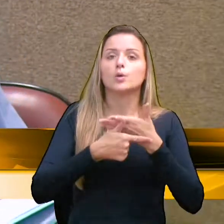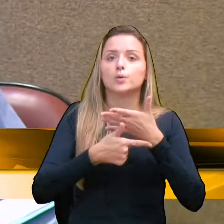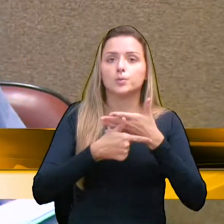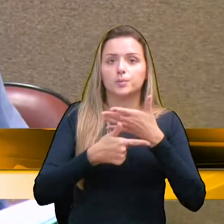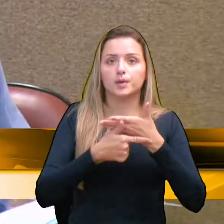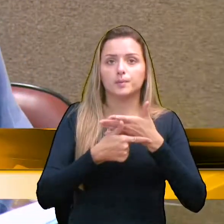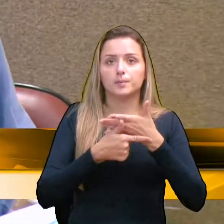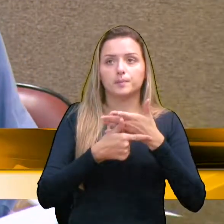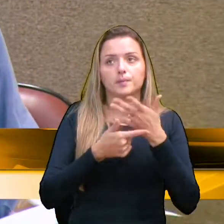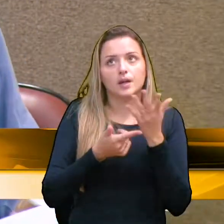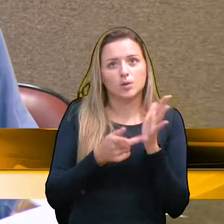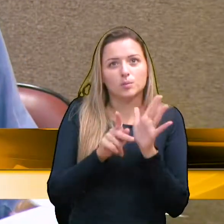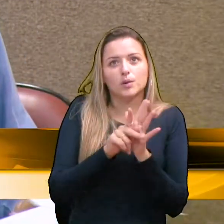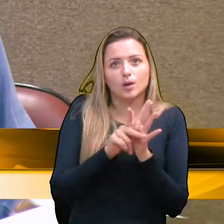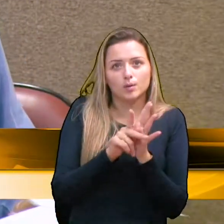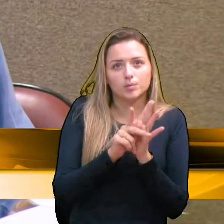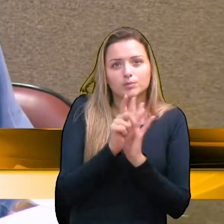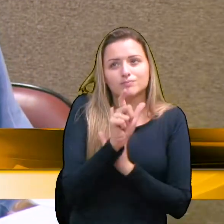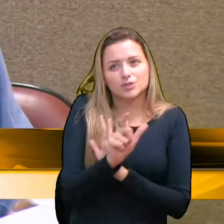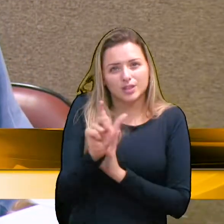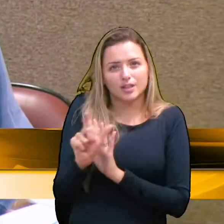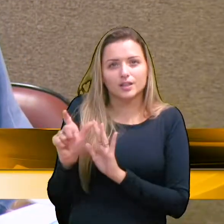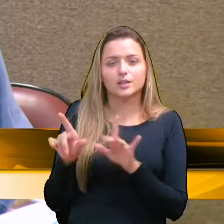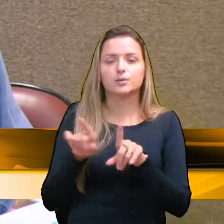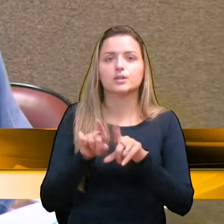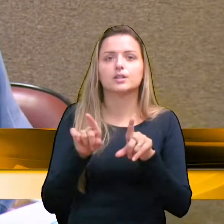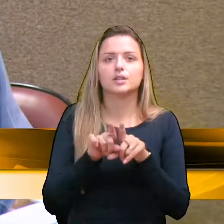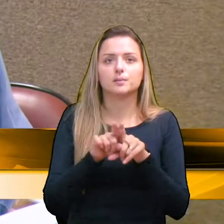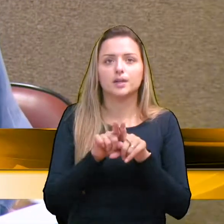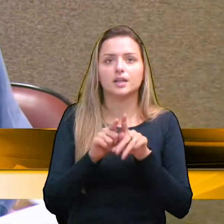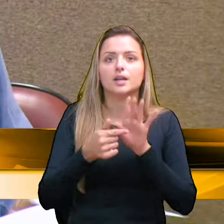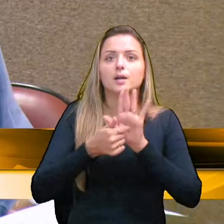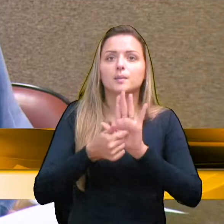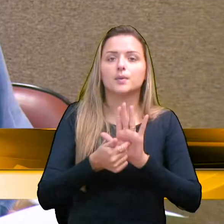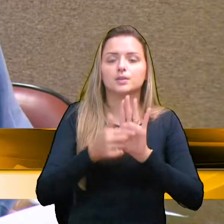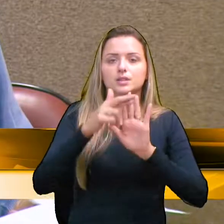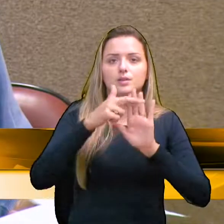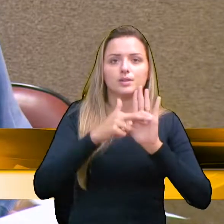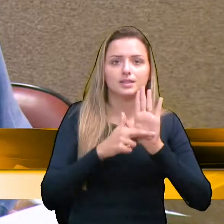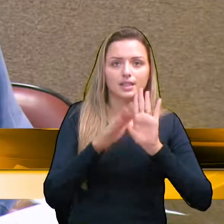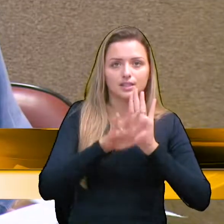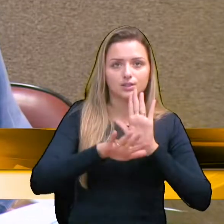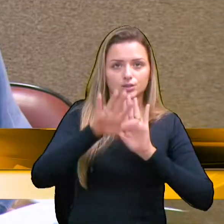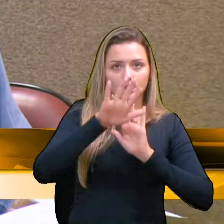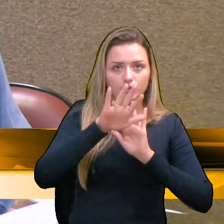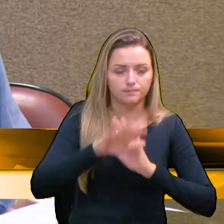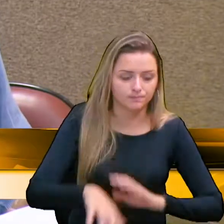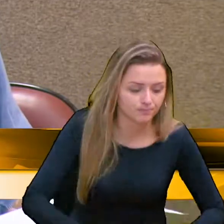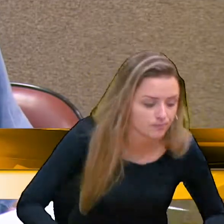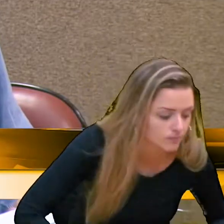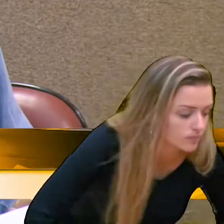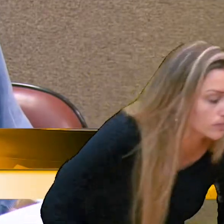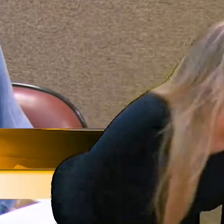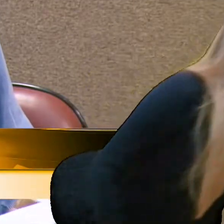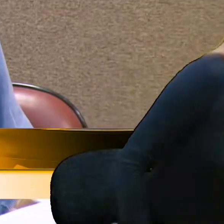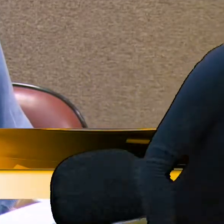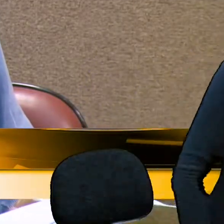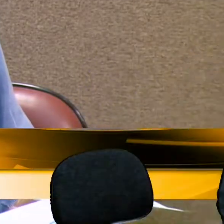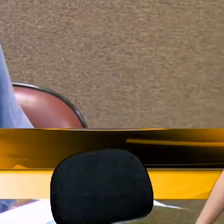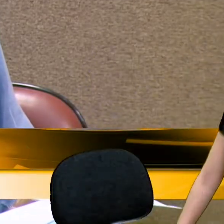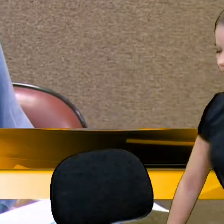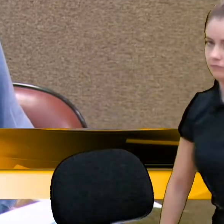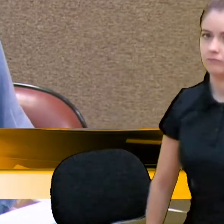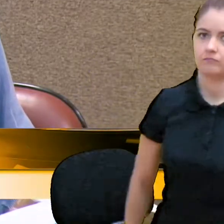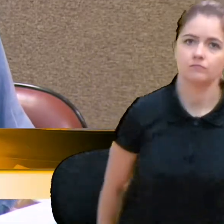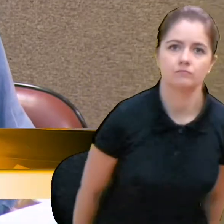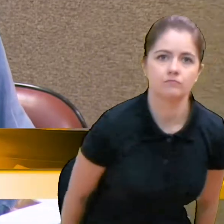da cidade e da propriedade urbana, mediante as seguintes diretrizes gerais. 1.